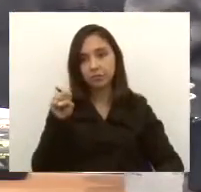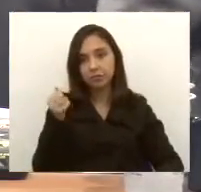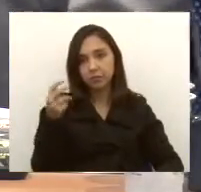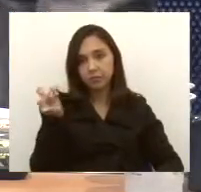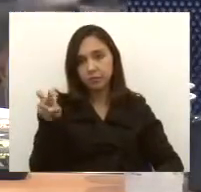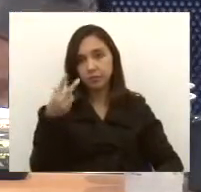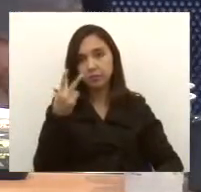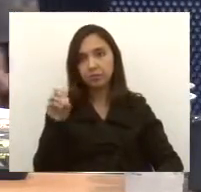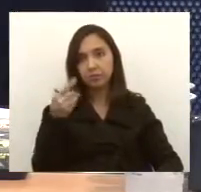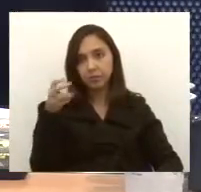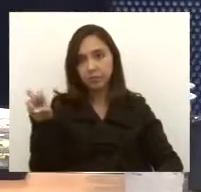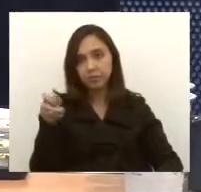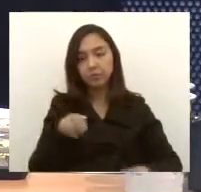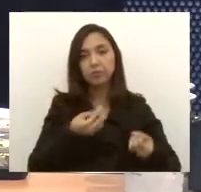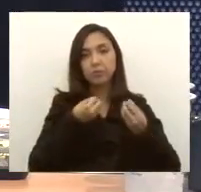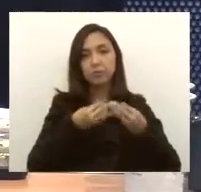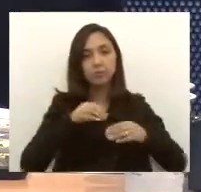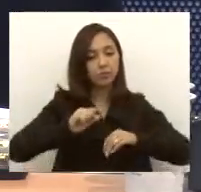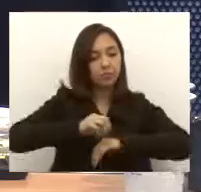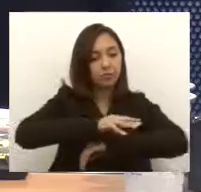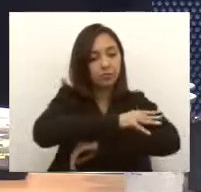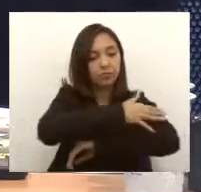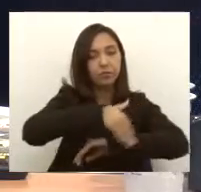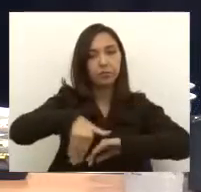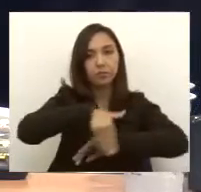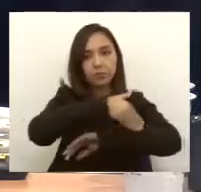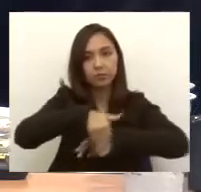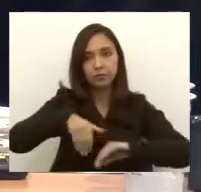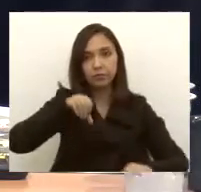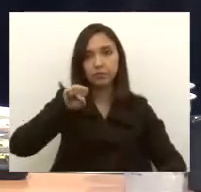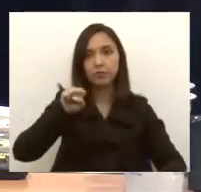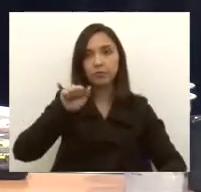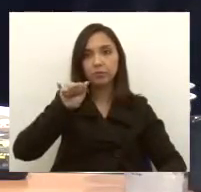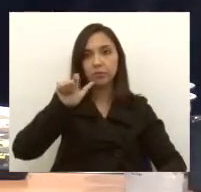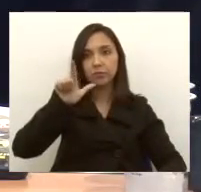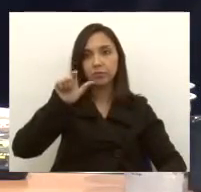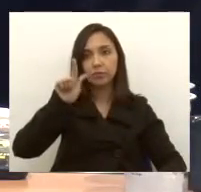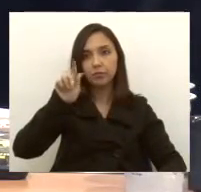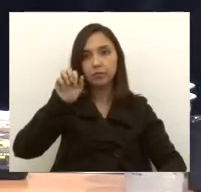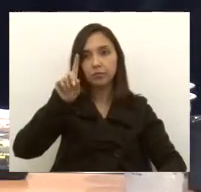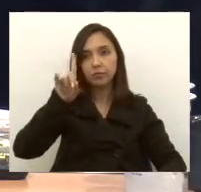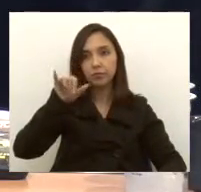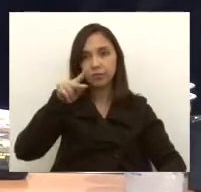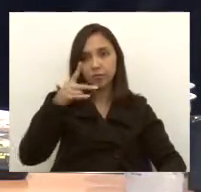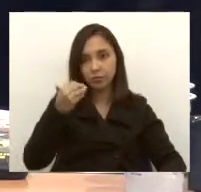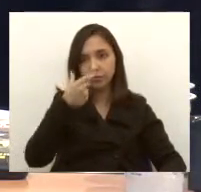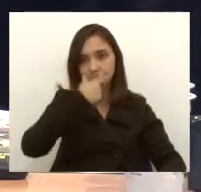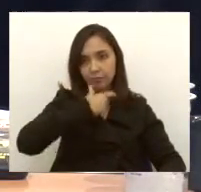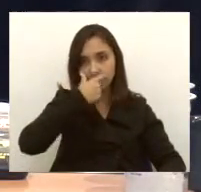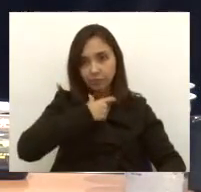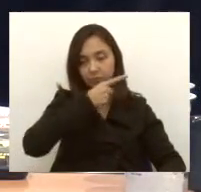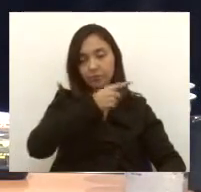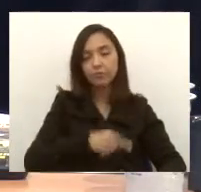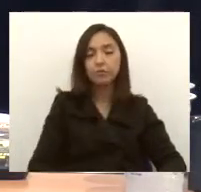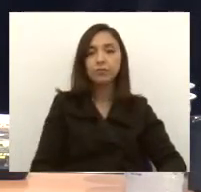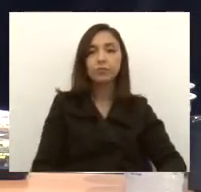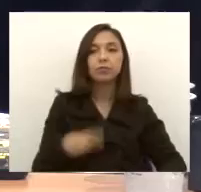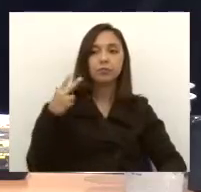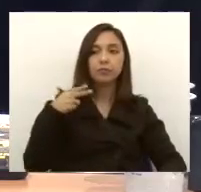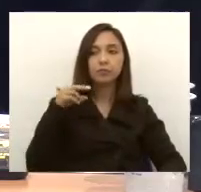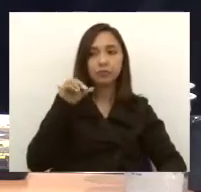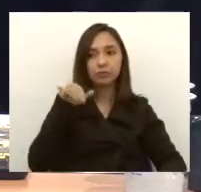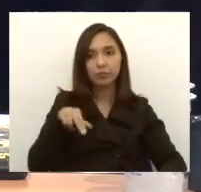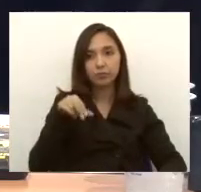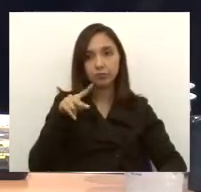3.385 de 2015. Informações referentes à pavimentação asfáltica na rua Salgadinho, na Vila Nova Bom Sucesso, autor Novinho Brasil. Em discussão, encerrada a